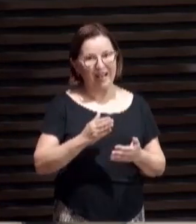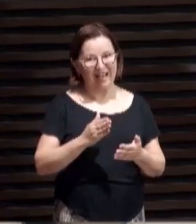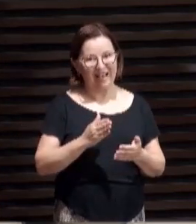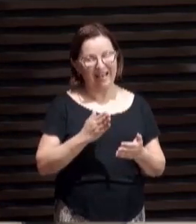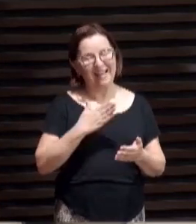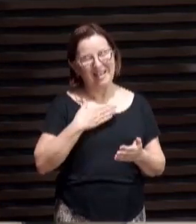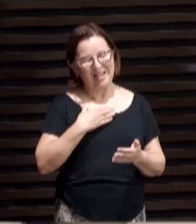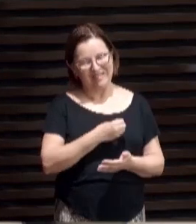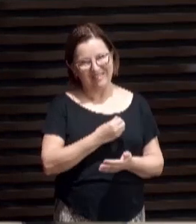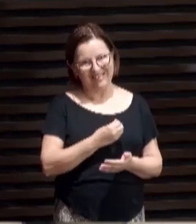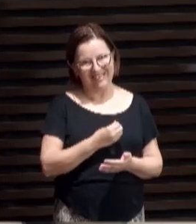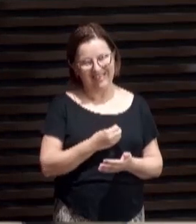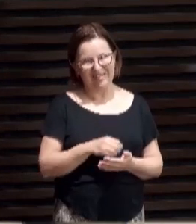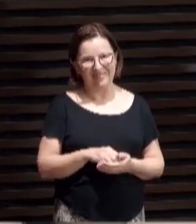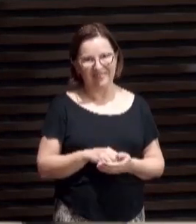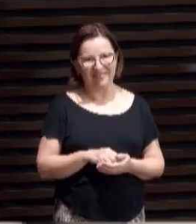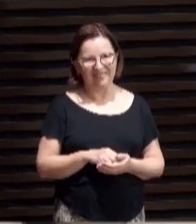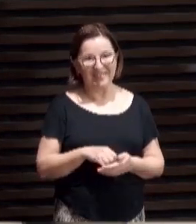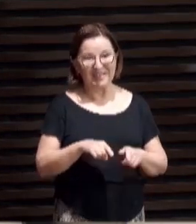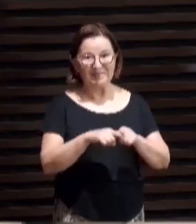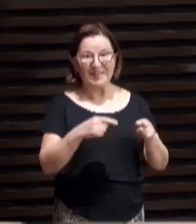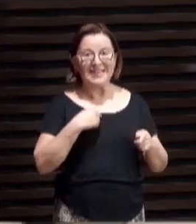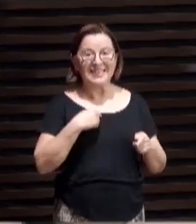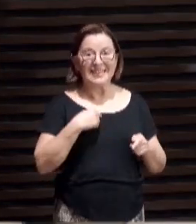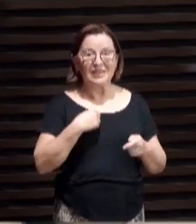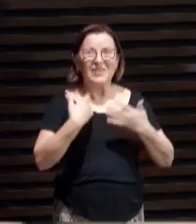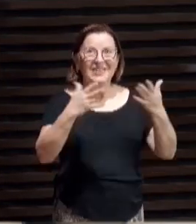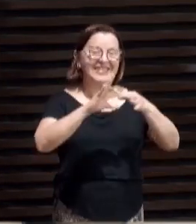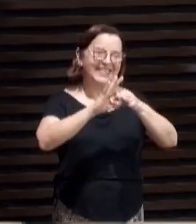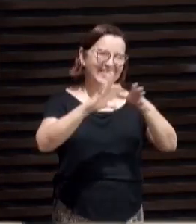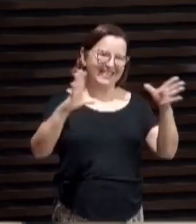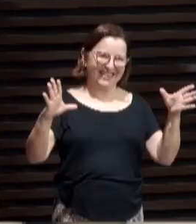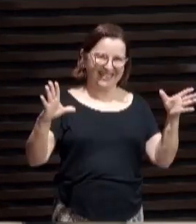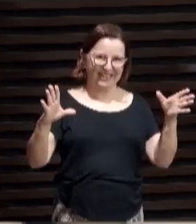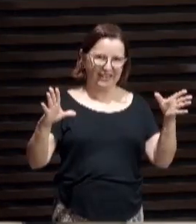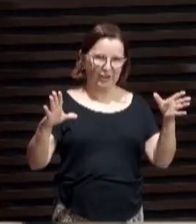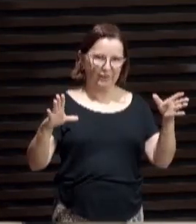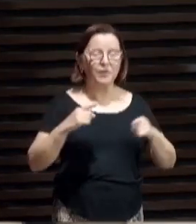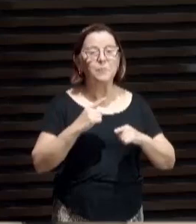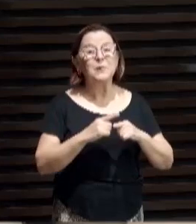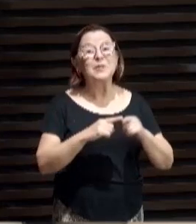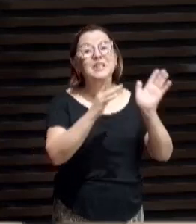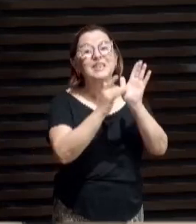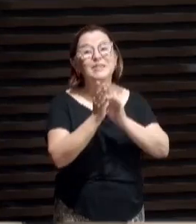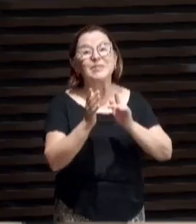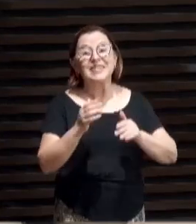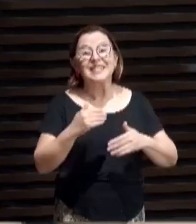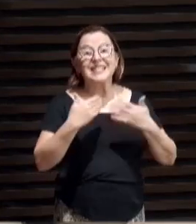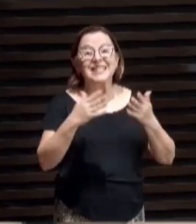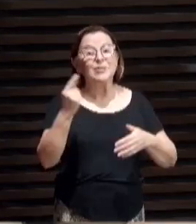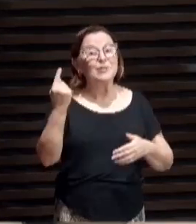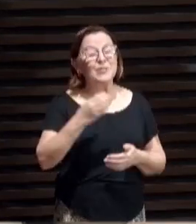vida. Mas eu espontaneamente a dou. E por que ele deu a sua vida? Por